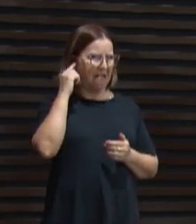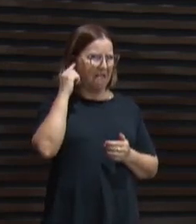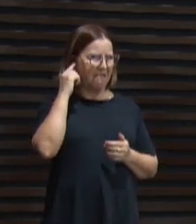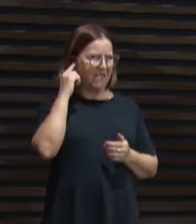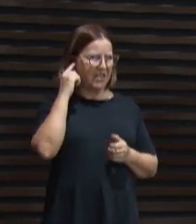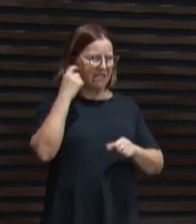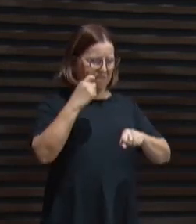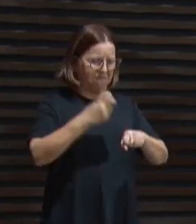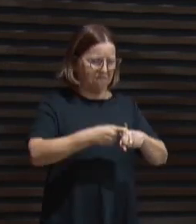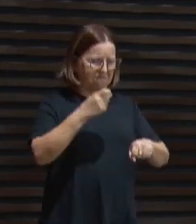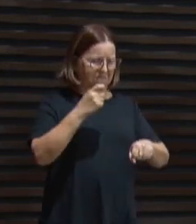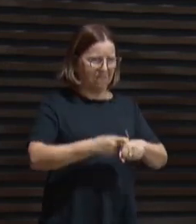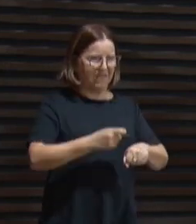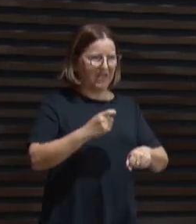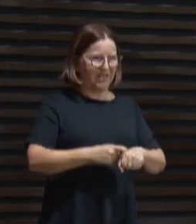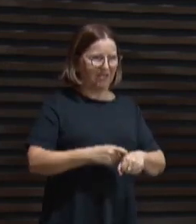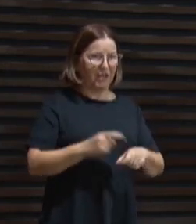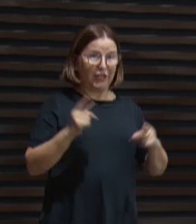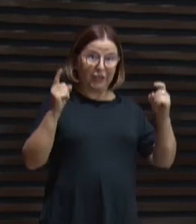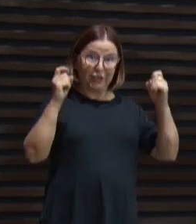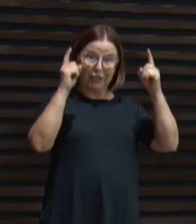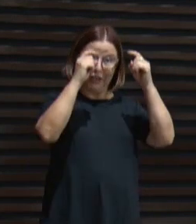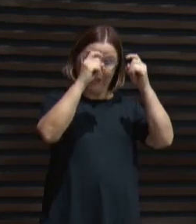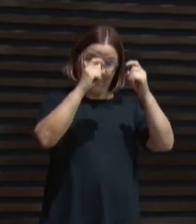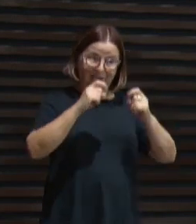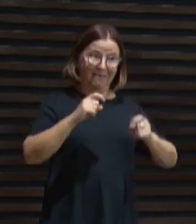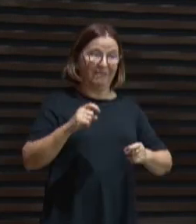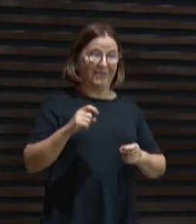ouvido difícil de penetrar.